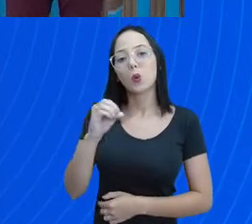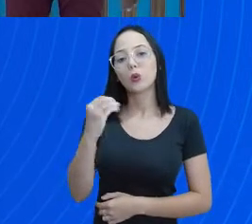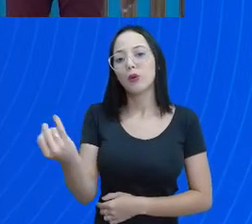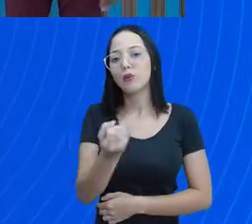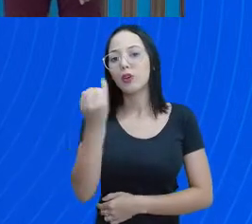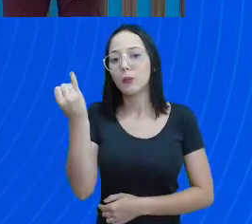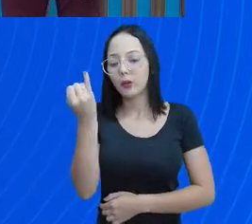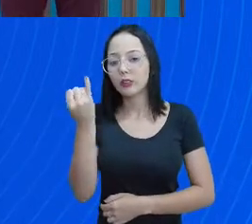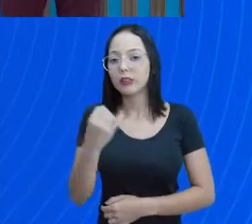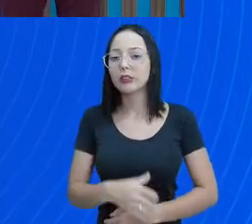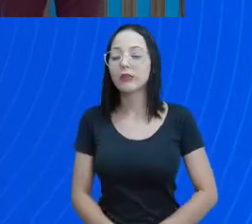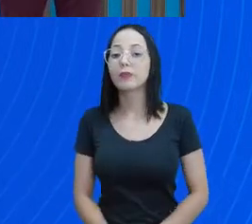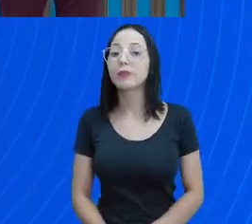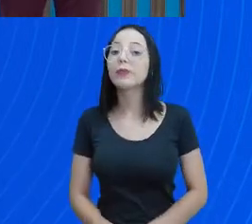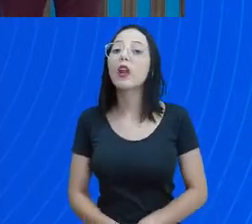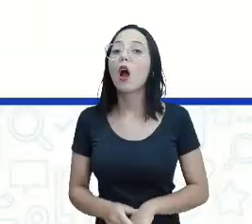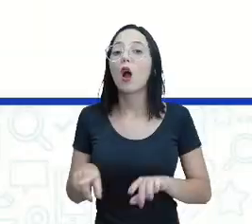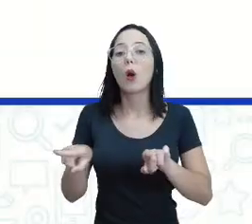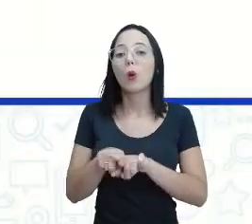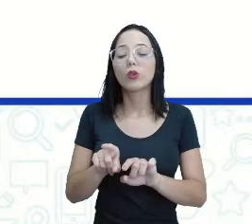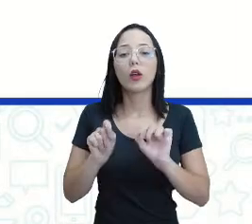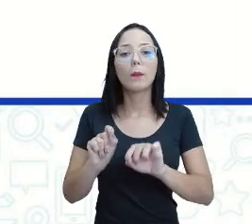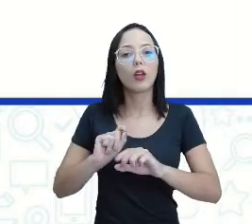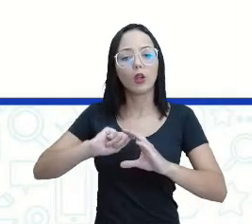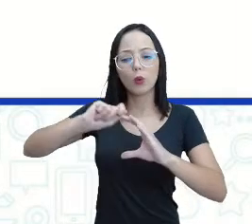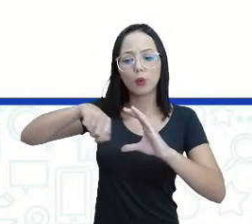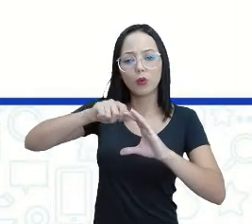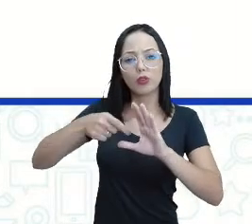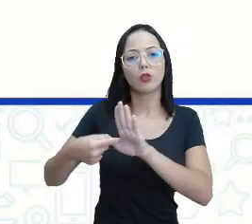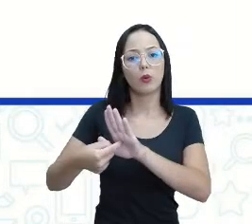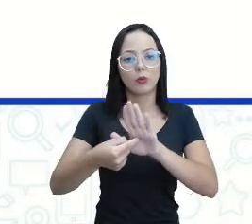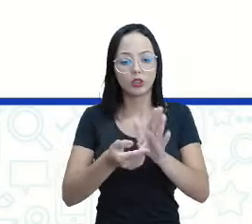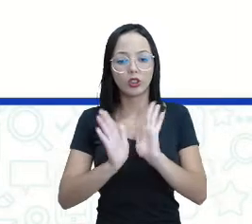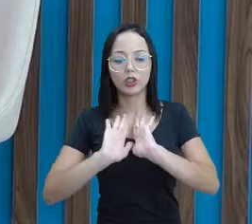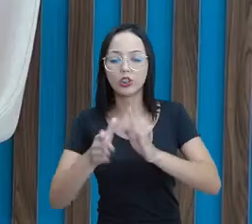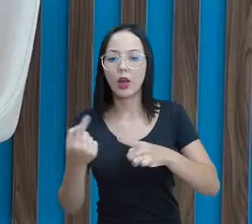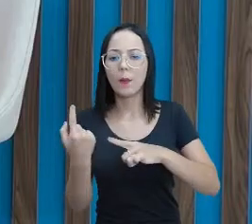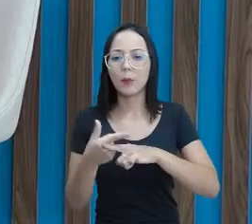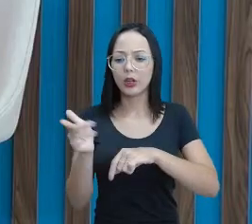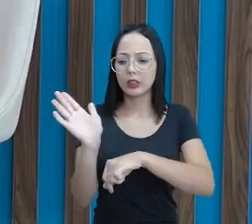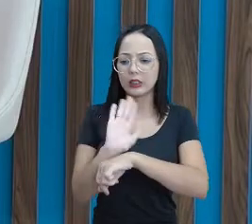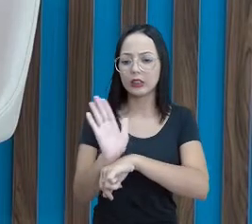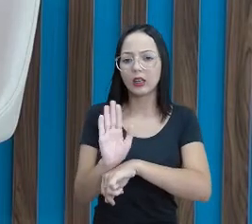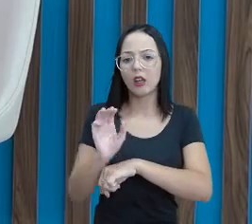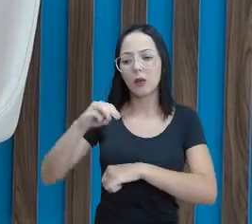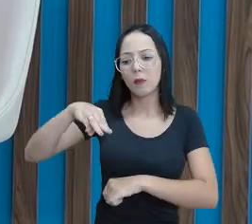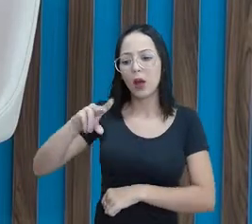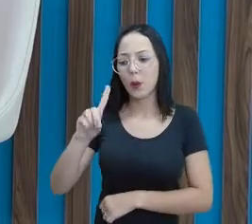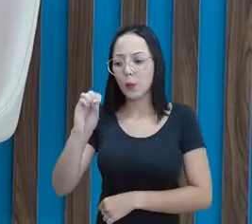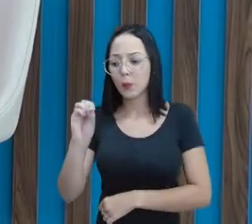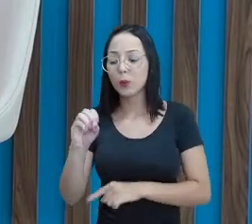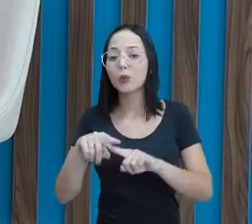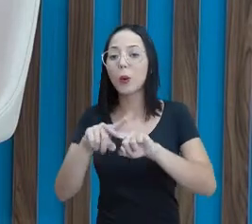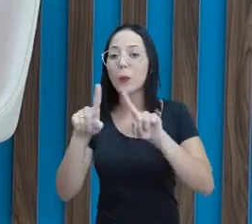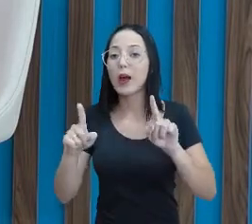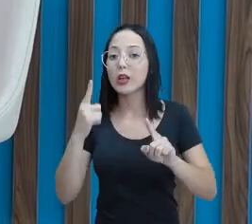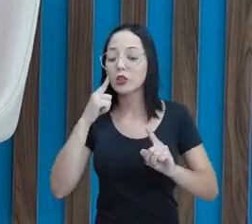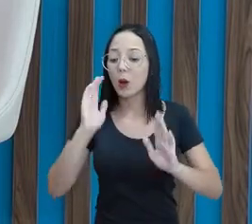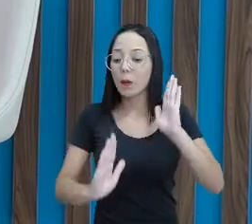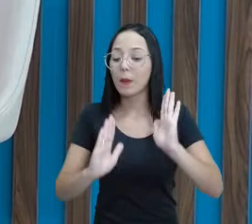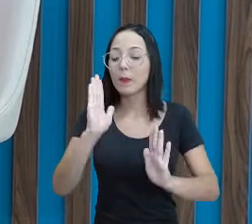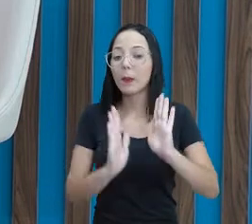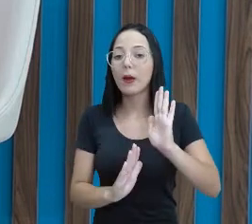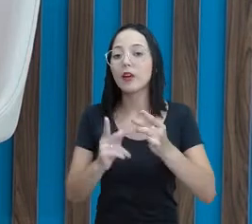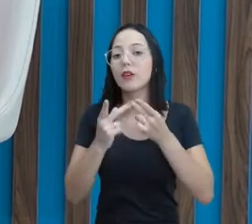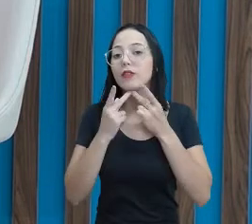E o vídeo, professor, ele já vai retratar justamente isso, porque, como a gente falou, né, cinema mudo. Mas percebam que durante o vídeo tem uma questão